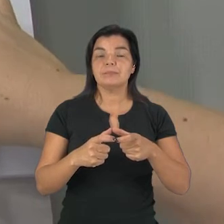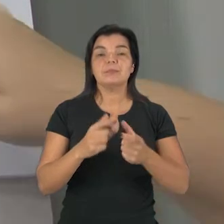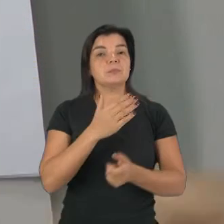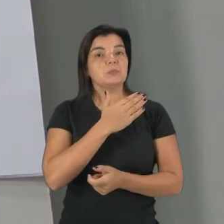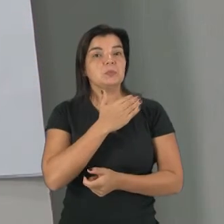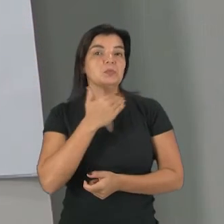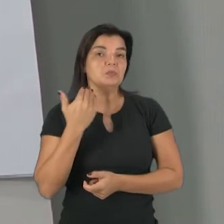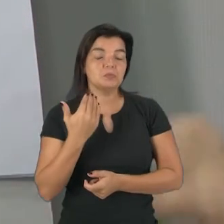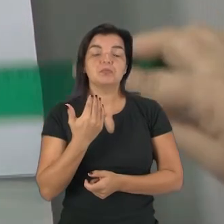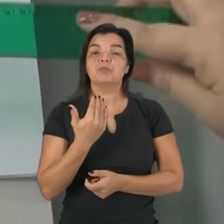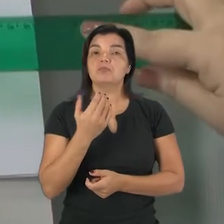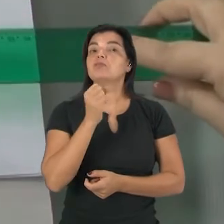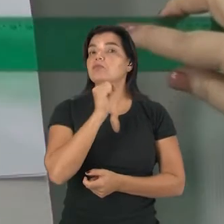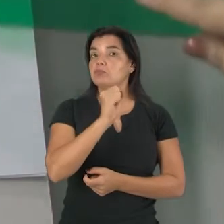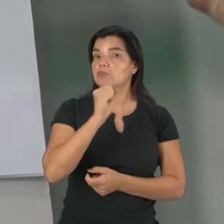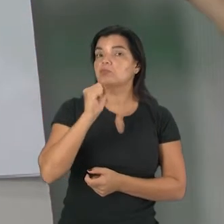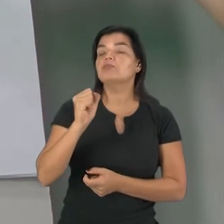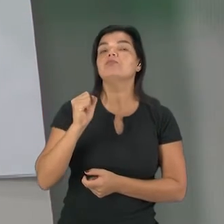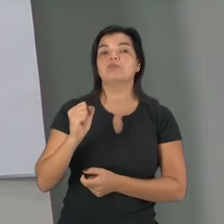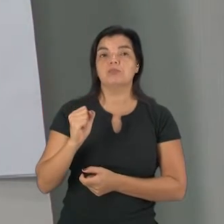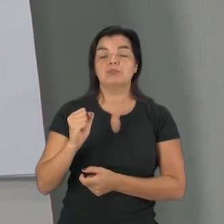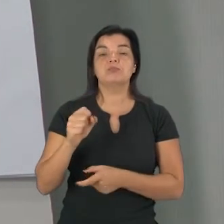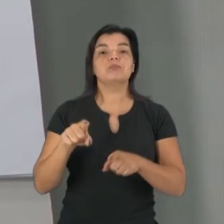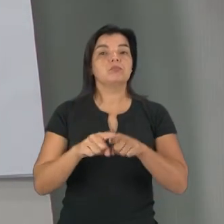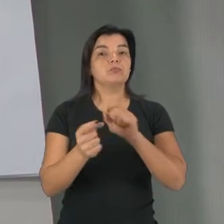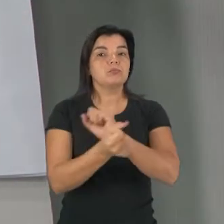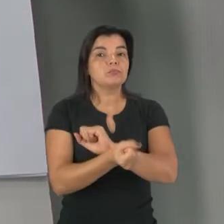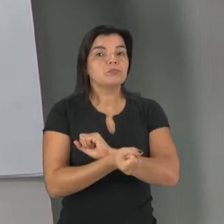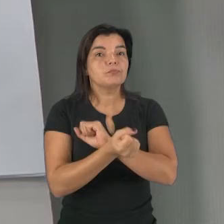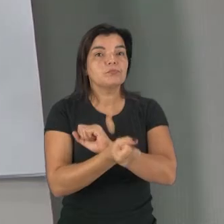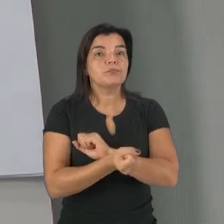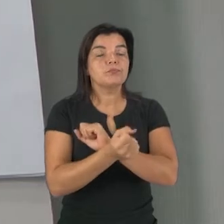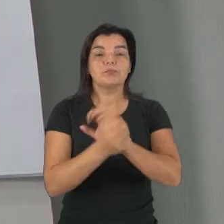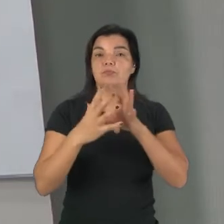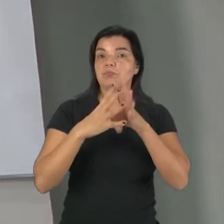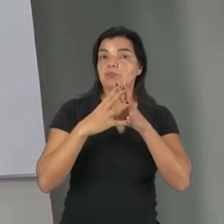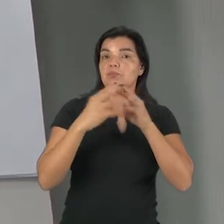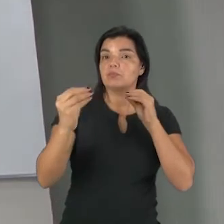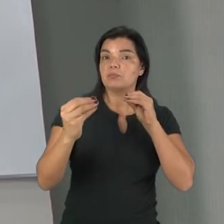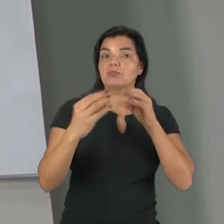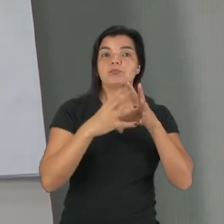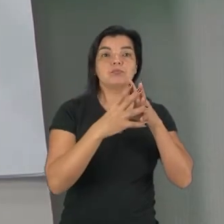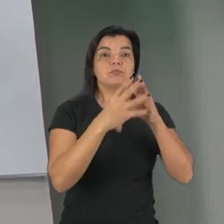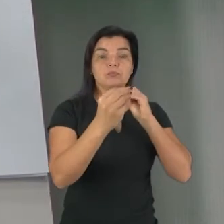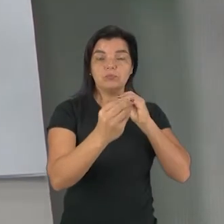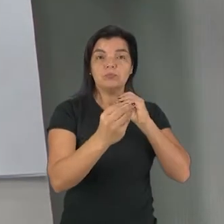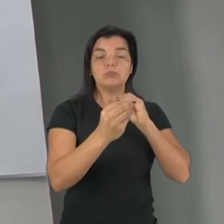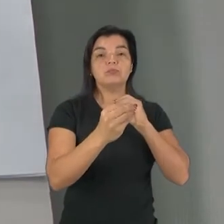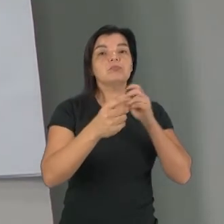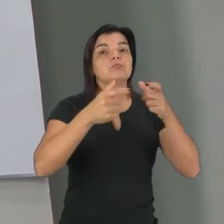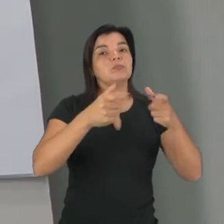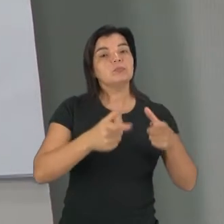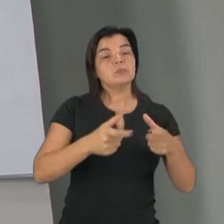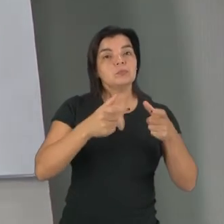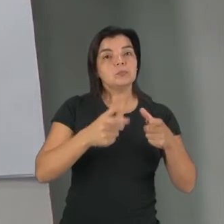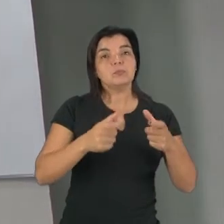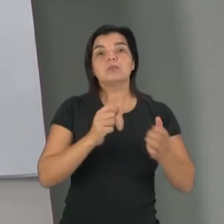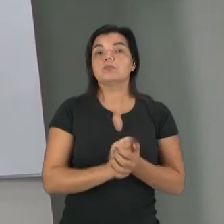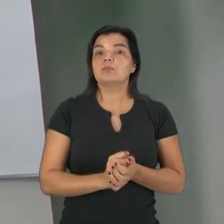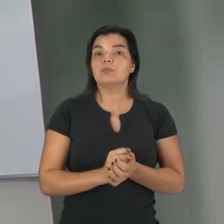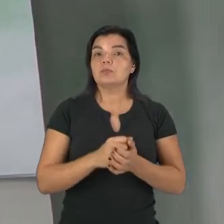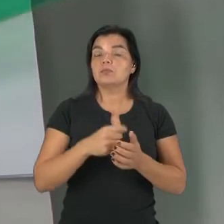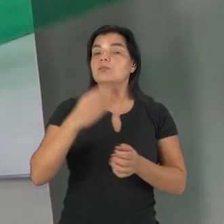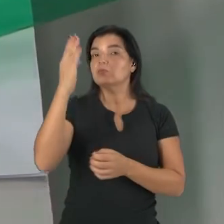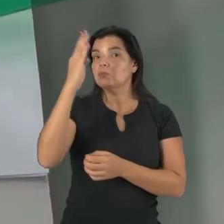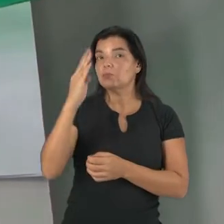morreram, mataram muitos deles, eles foram escravizados, eles foram fugindo para a região do interior